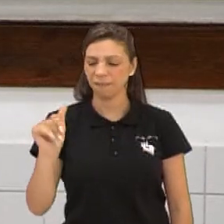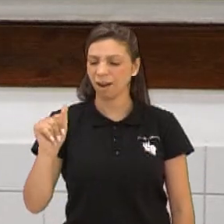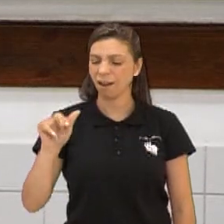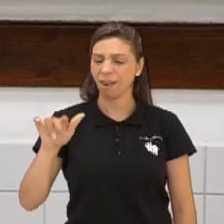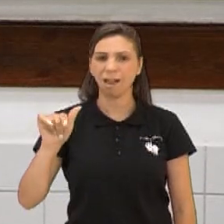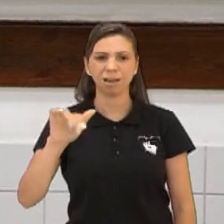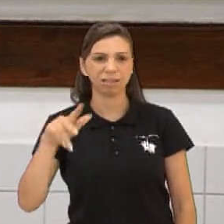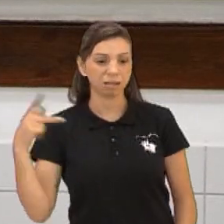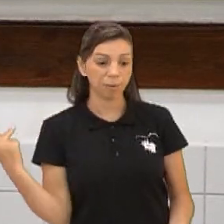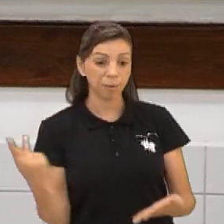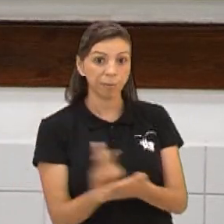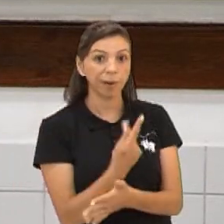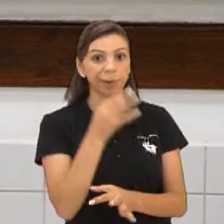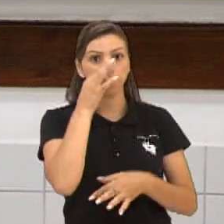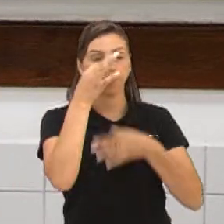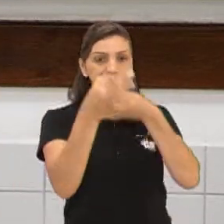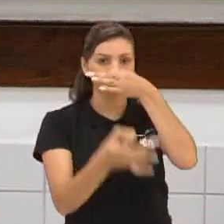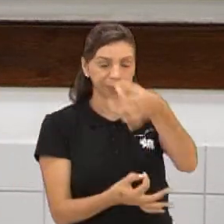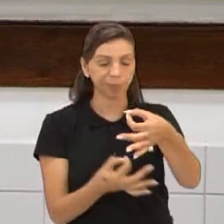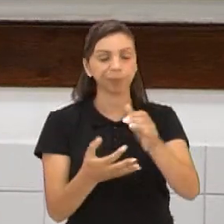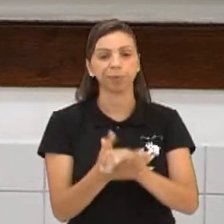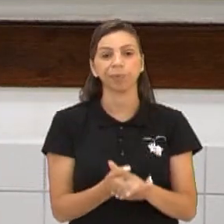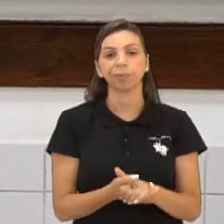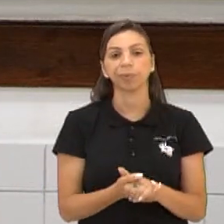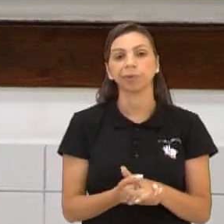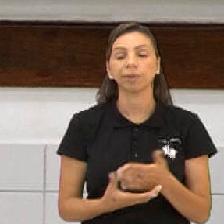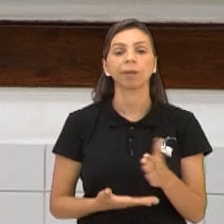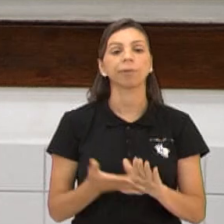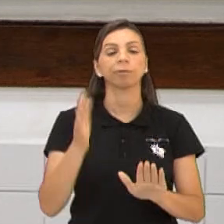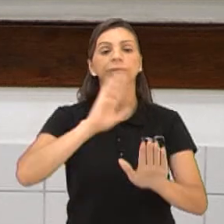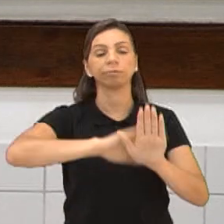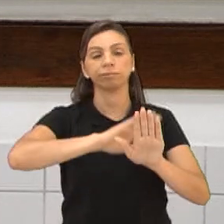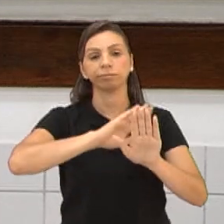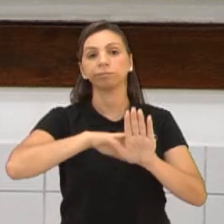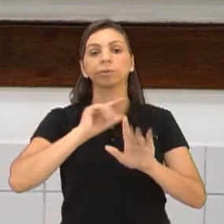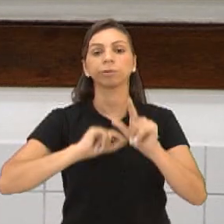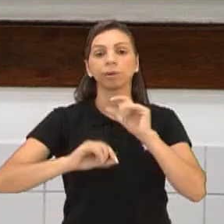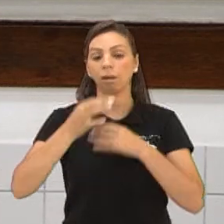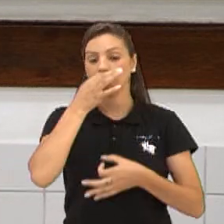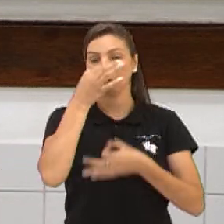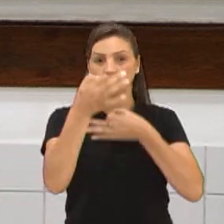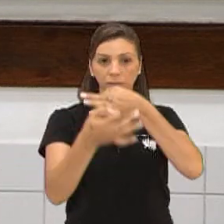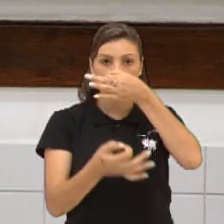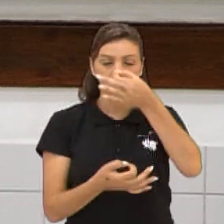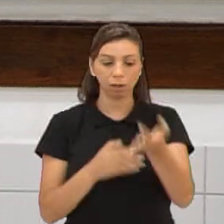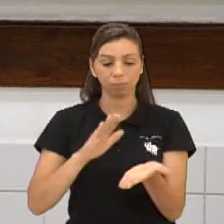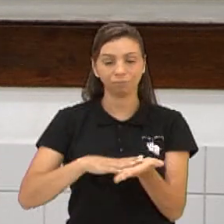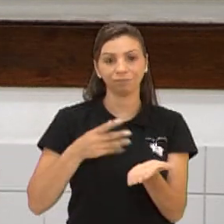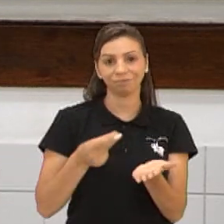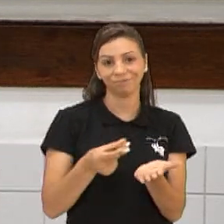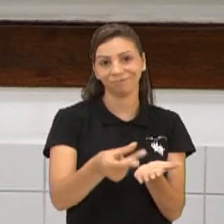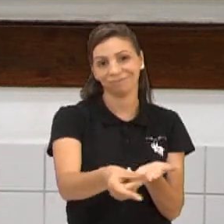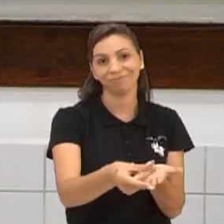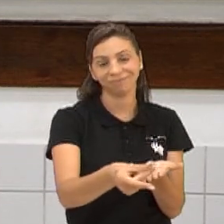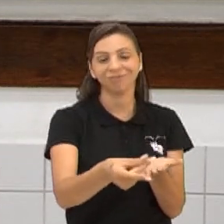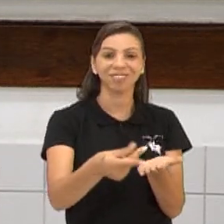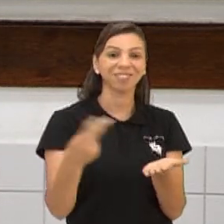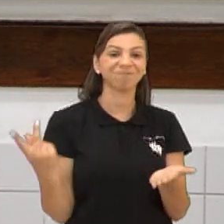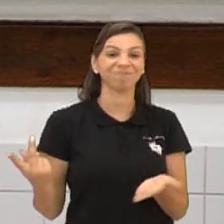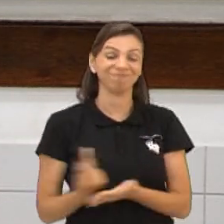equívocos de argumentação as falácias de nada mais são do que argumentos construídos de forma